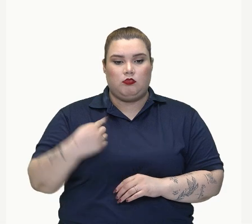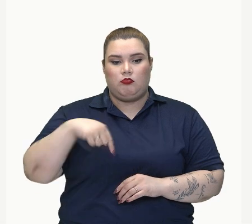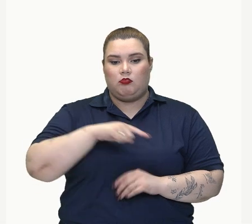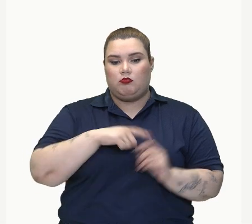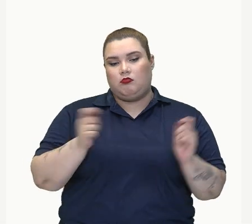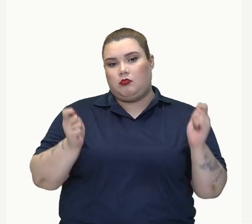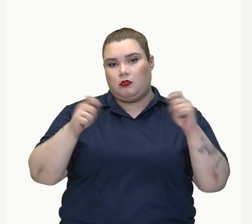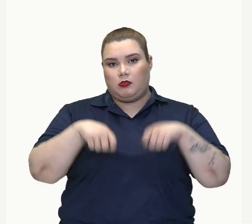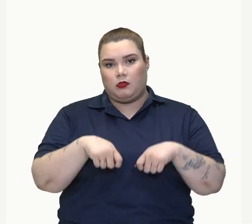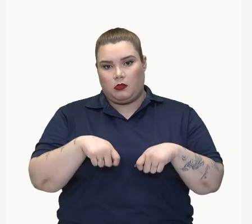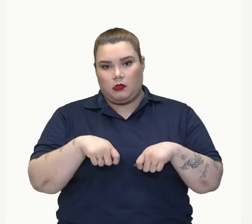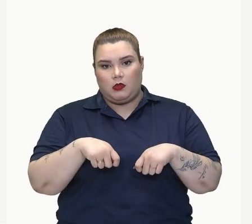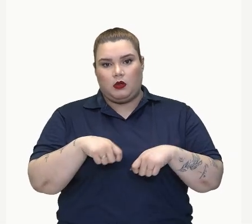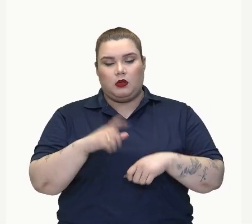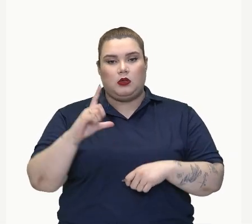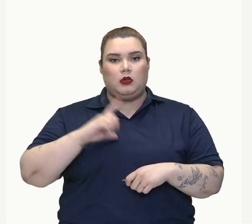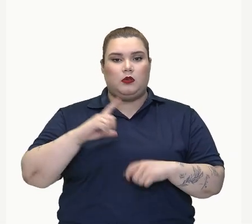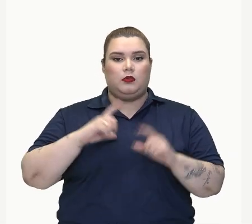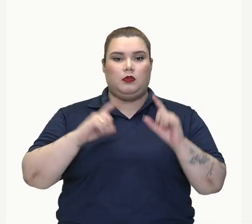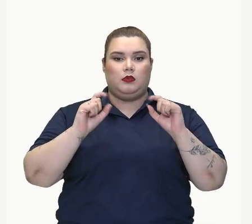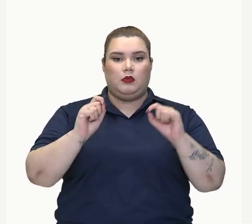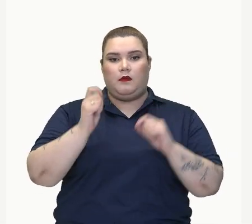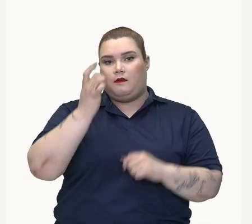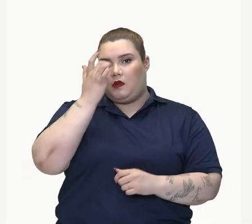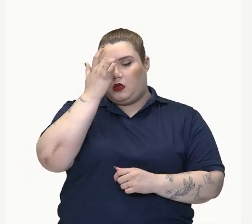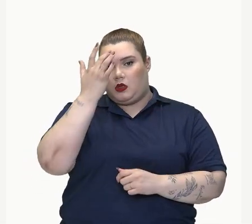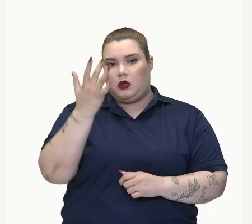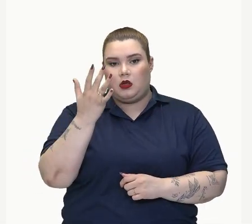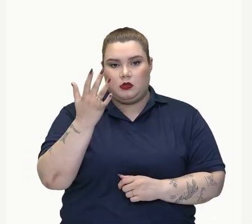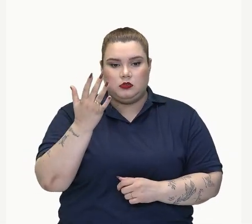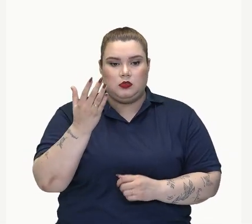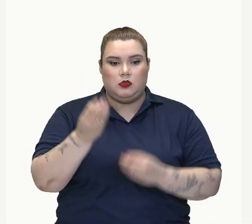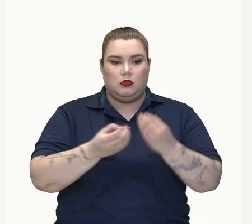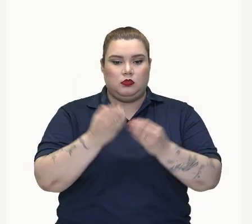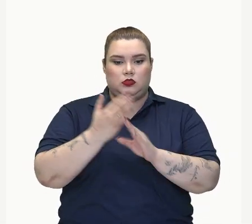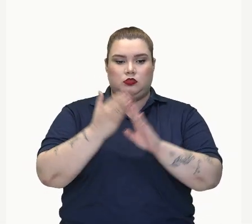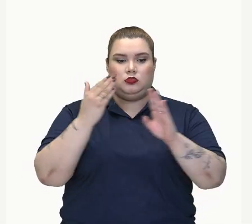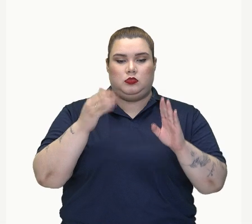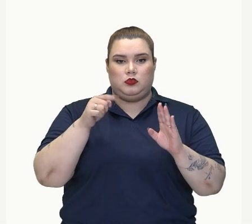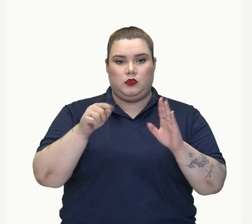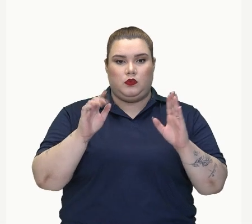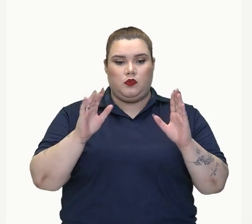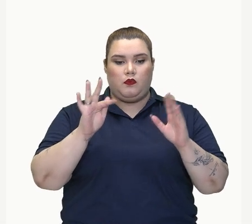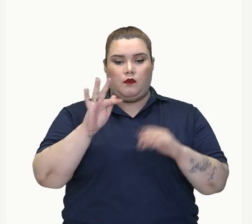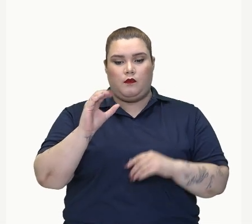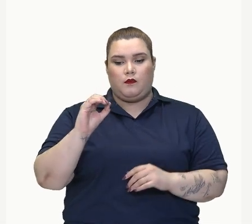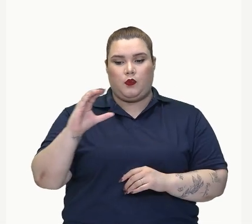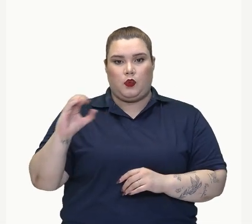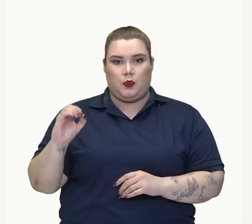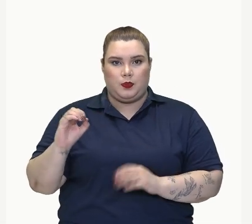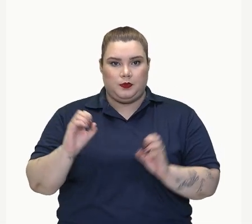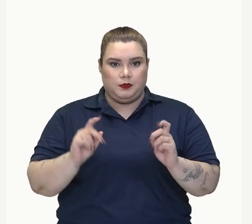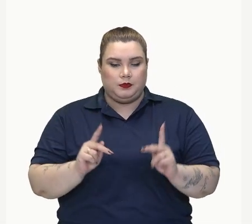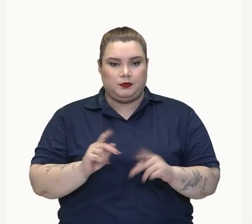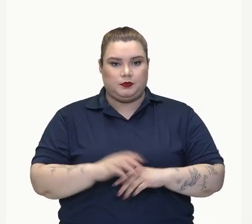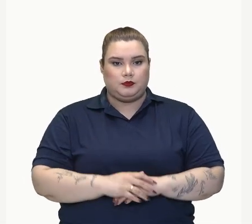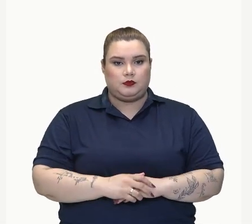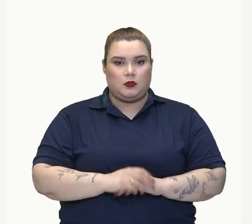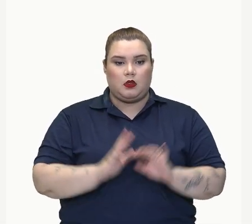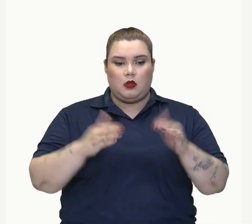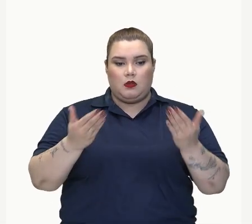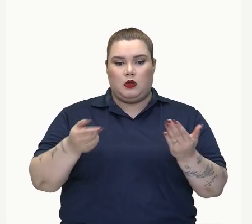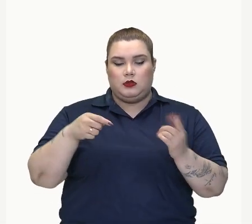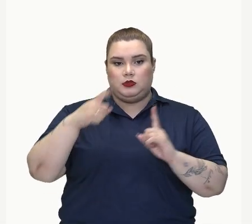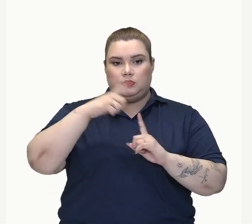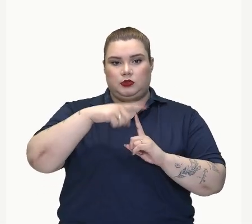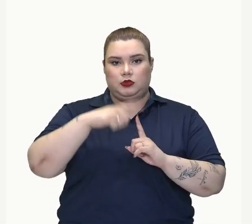ter aí uma facilidade na hora de determinar aí os focos, tá bom? Então, para esse caso aqui, por